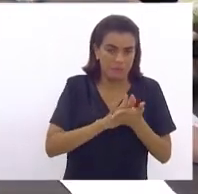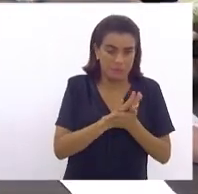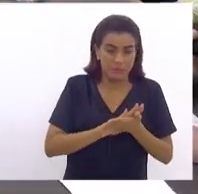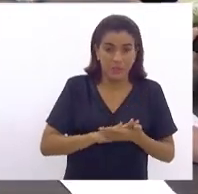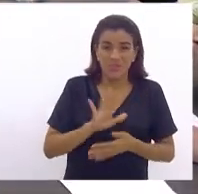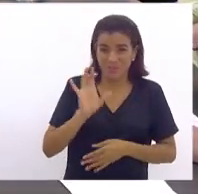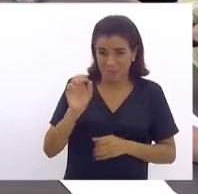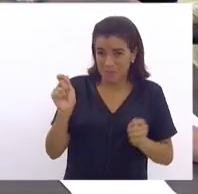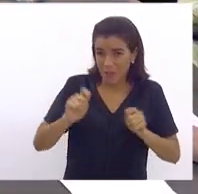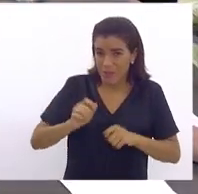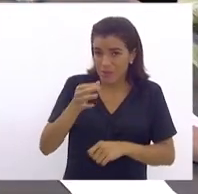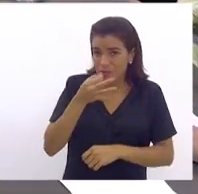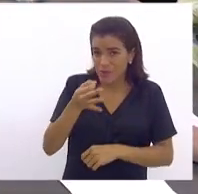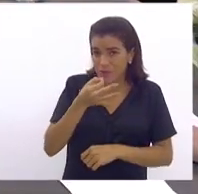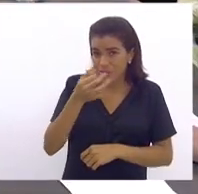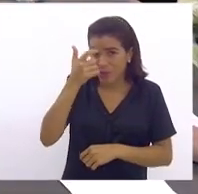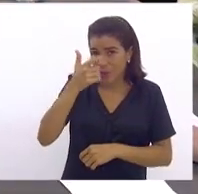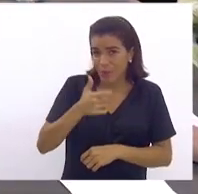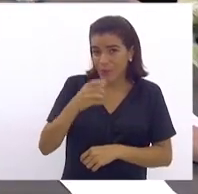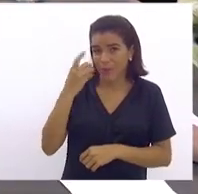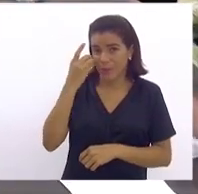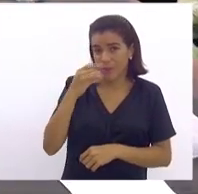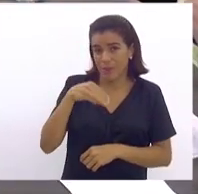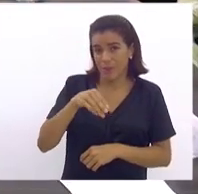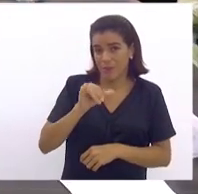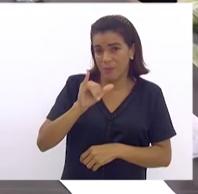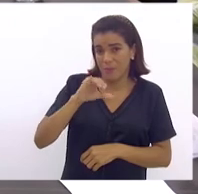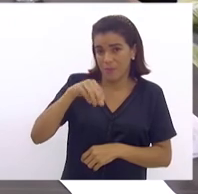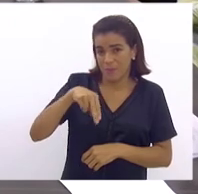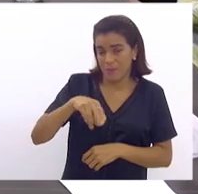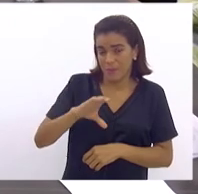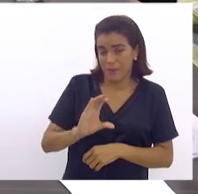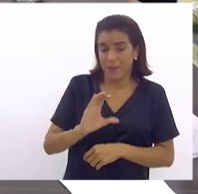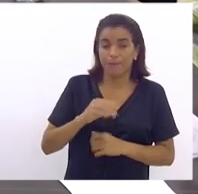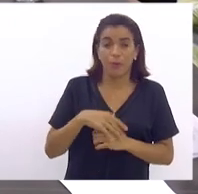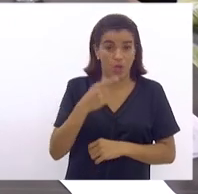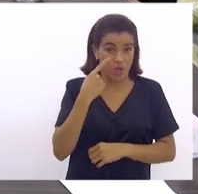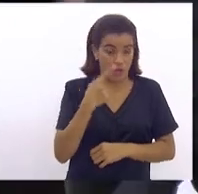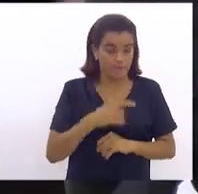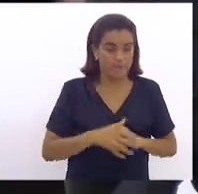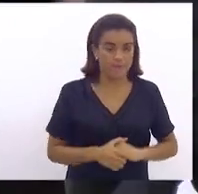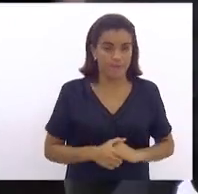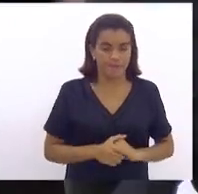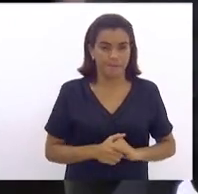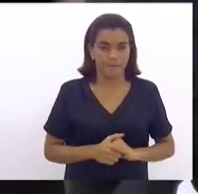só uma sugestão, uma consideração, deputada Célia Jordão, que é o seguinte, veja,